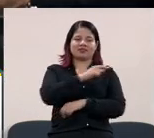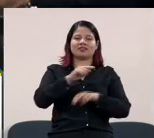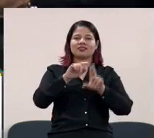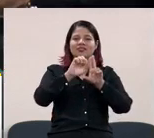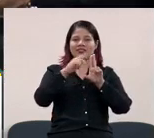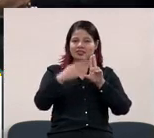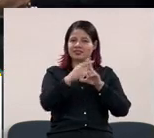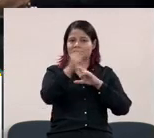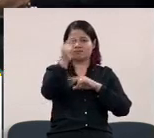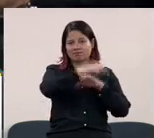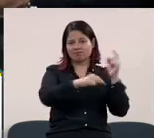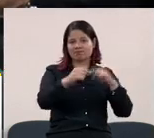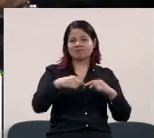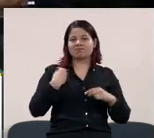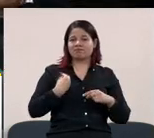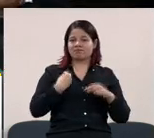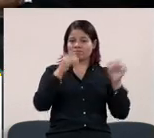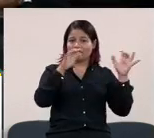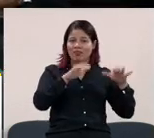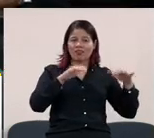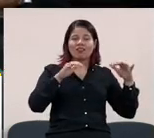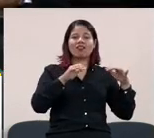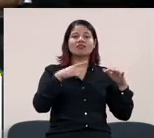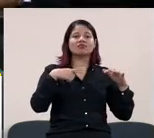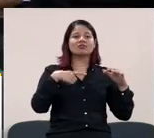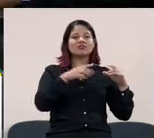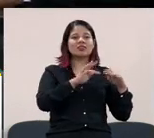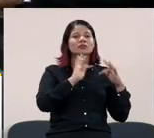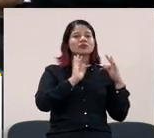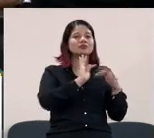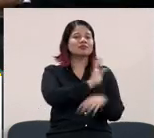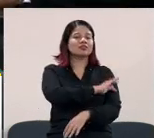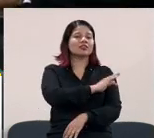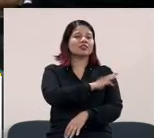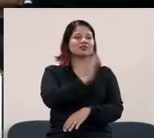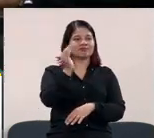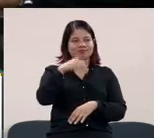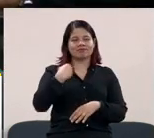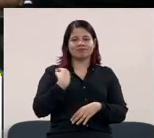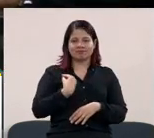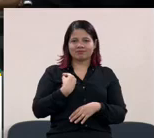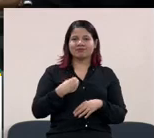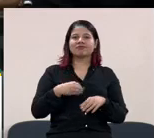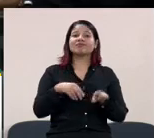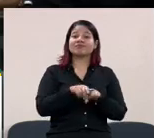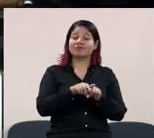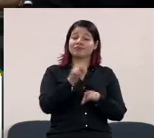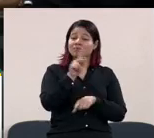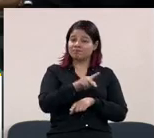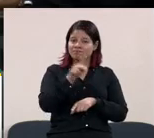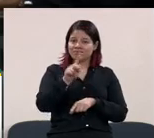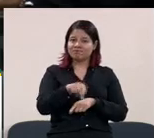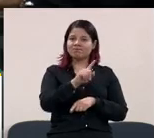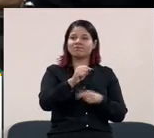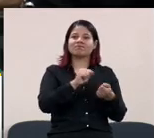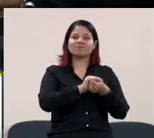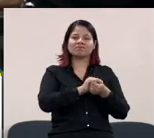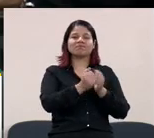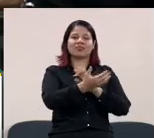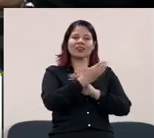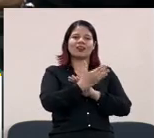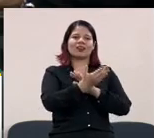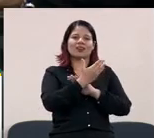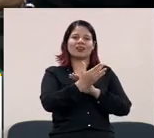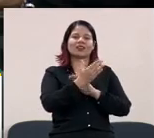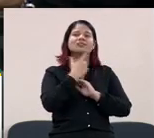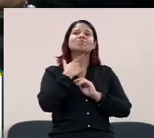aqui presentes, os técnicos da UEAP que estão aqui presentes, professores da UEAP que estão presentes, nos ajudando a sonhar,